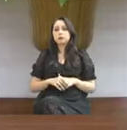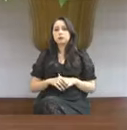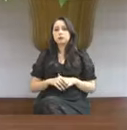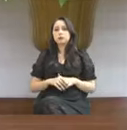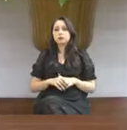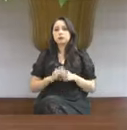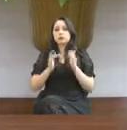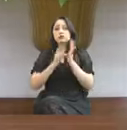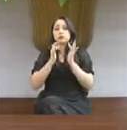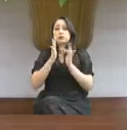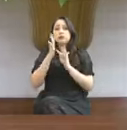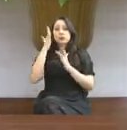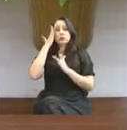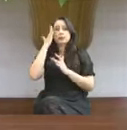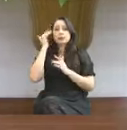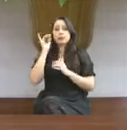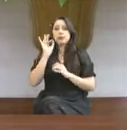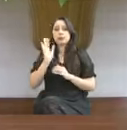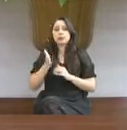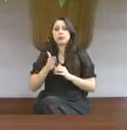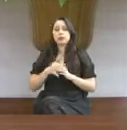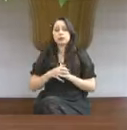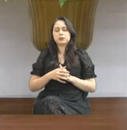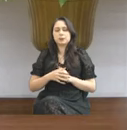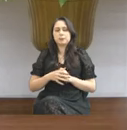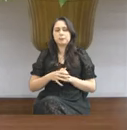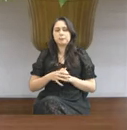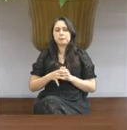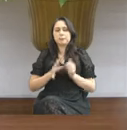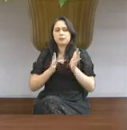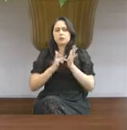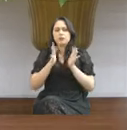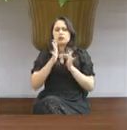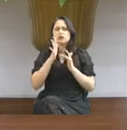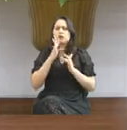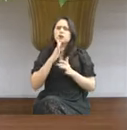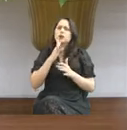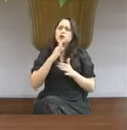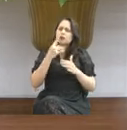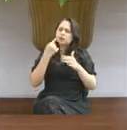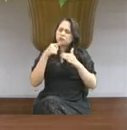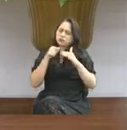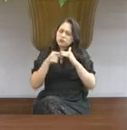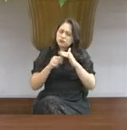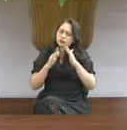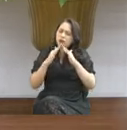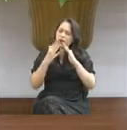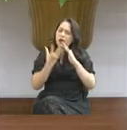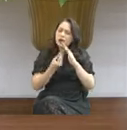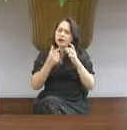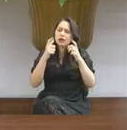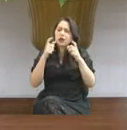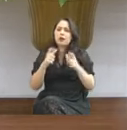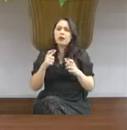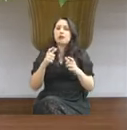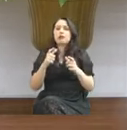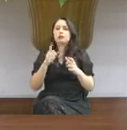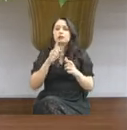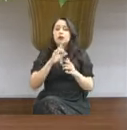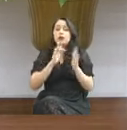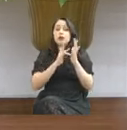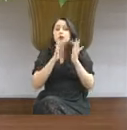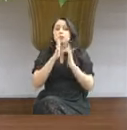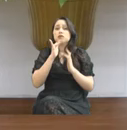Jesus sabia disso. Jesus conhecia tanto a igreja de Esmirna que ele disse: eu